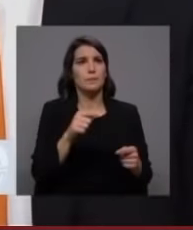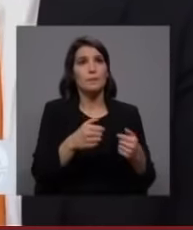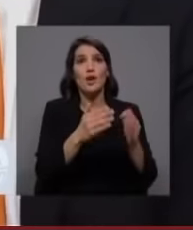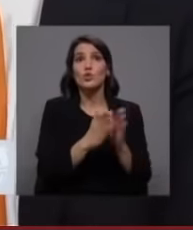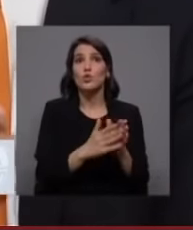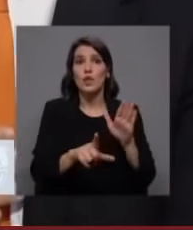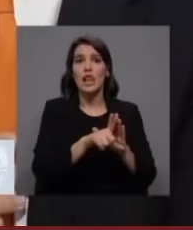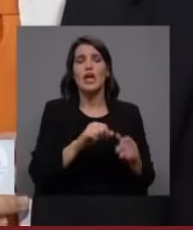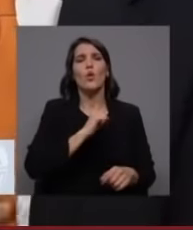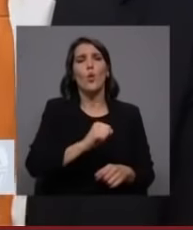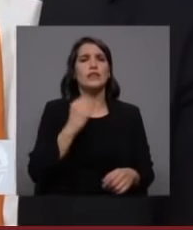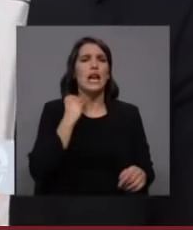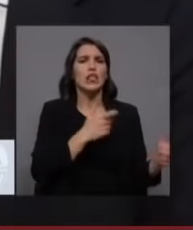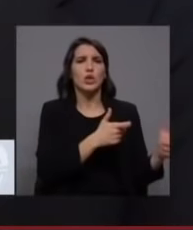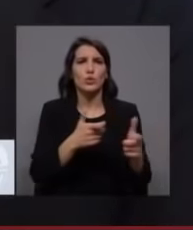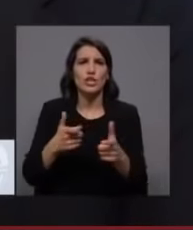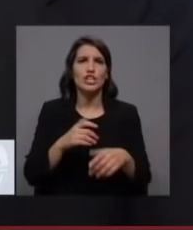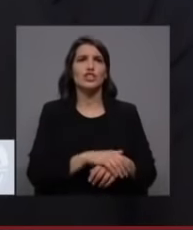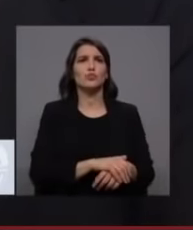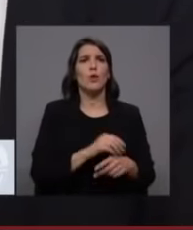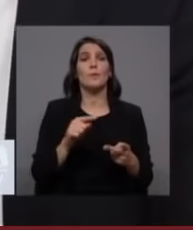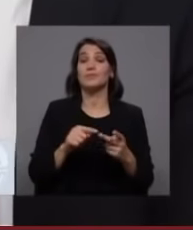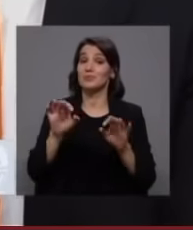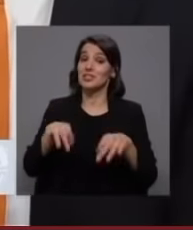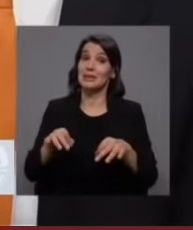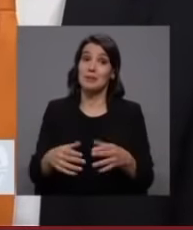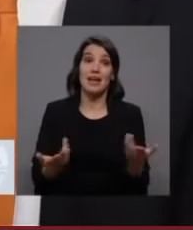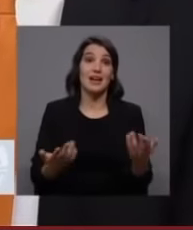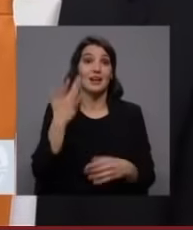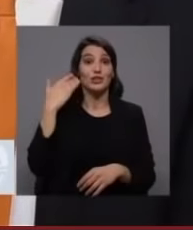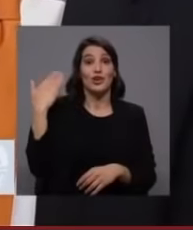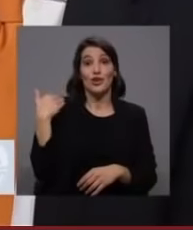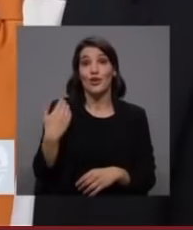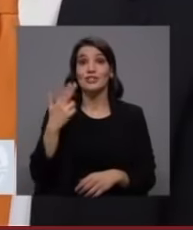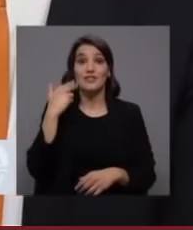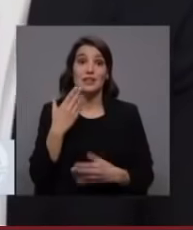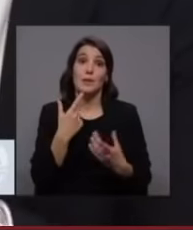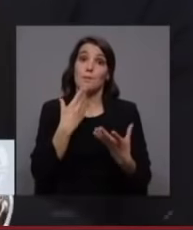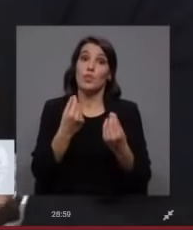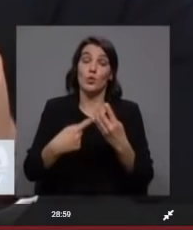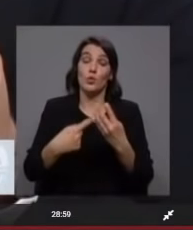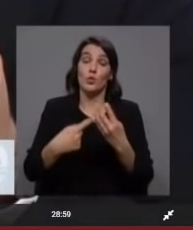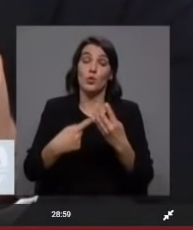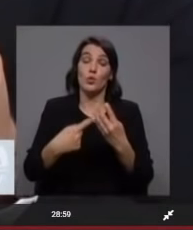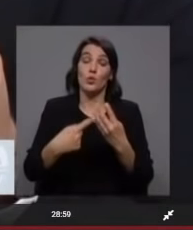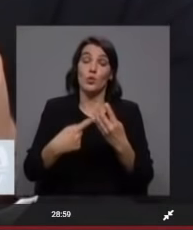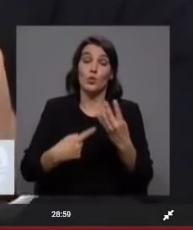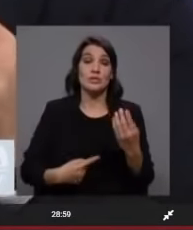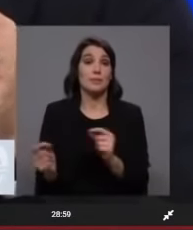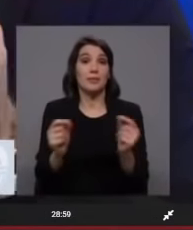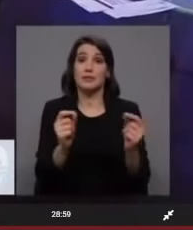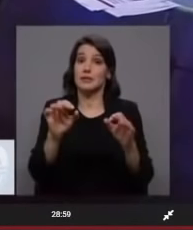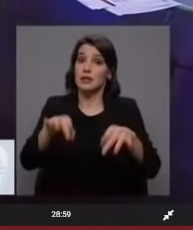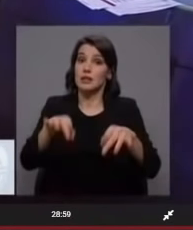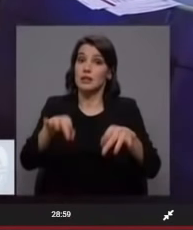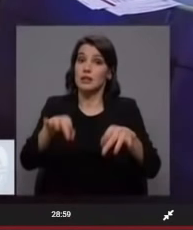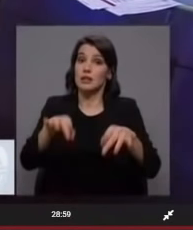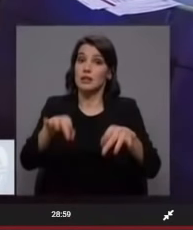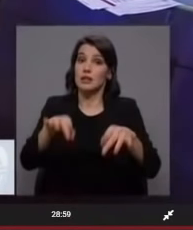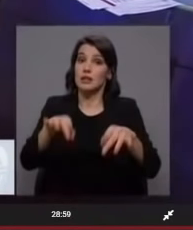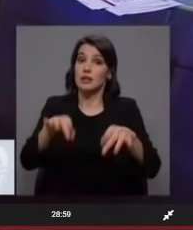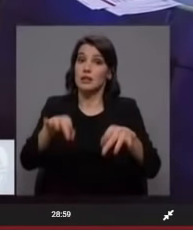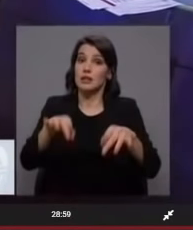carregados ação contra o terrorismo contra o vendedor deve Thais Abreu não ligou mais para debater mas temos aqui para vou